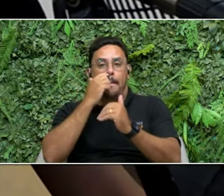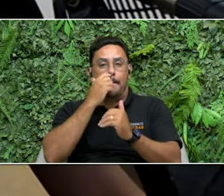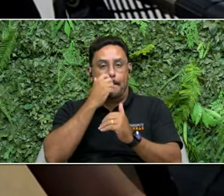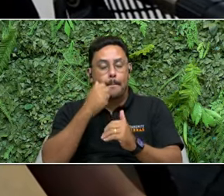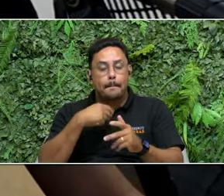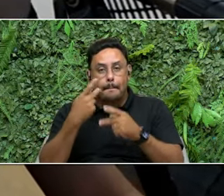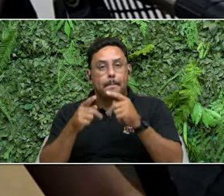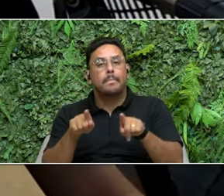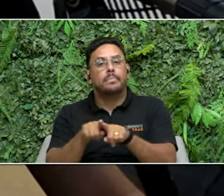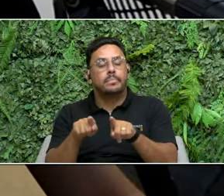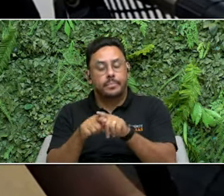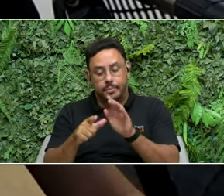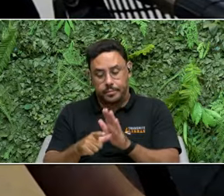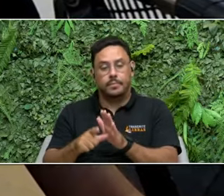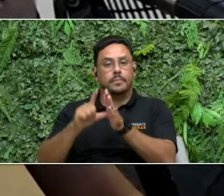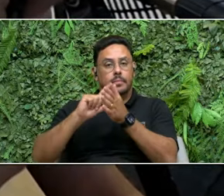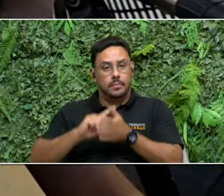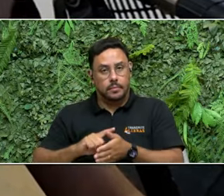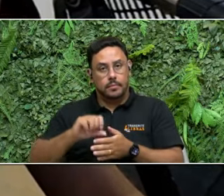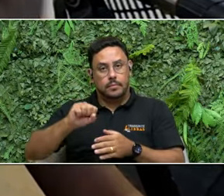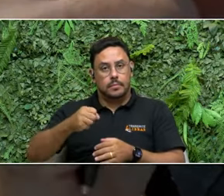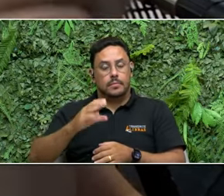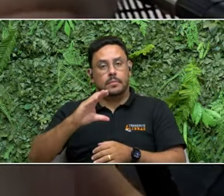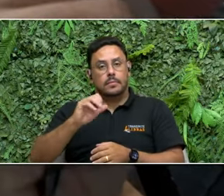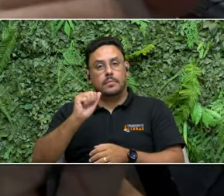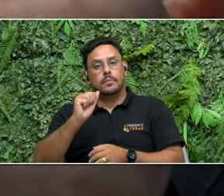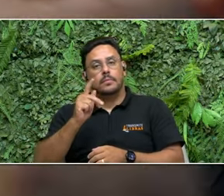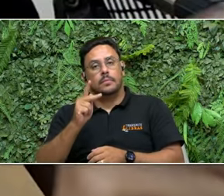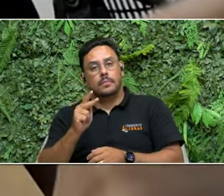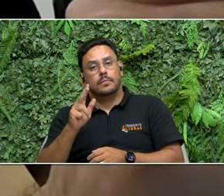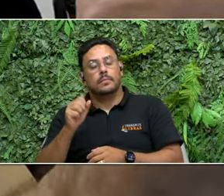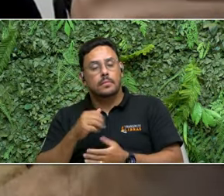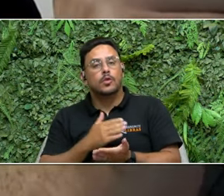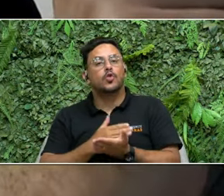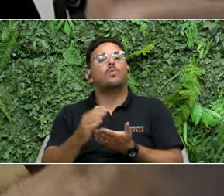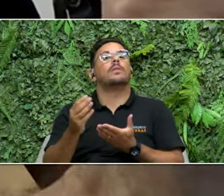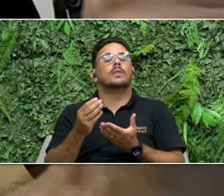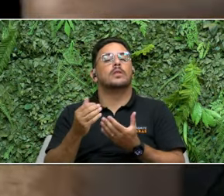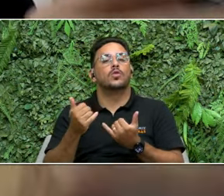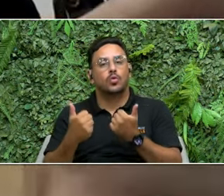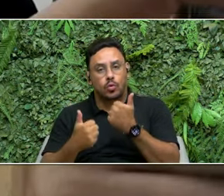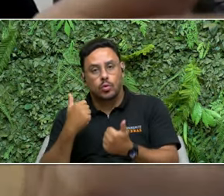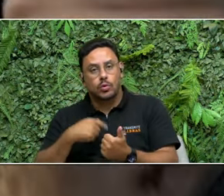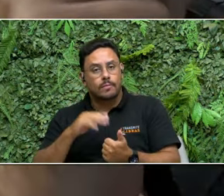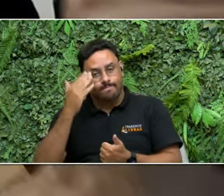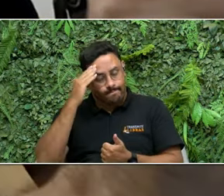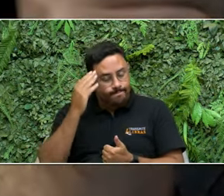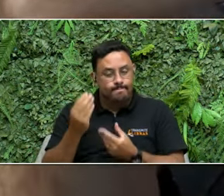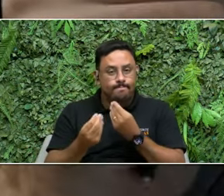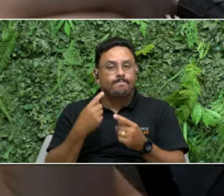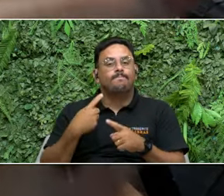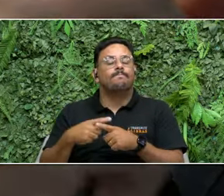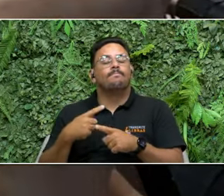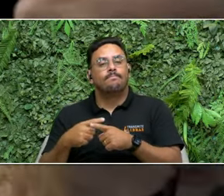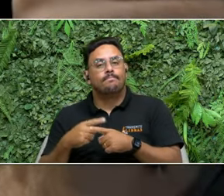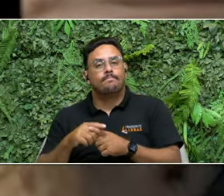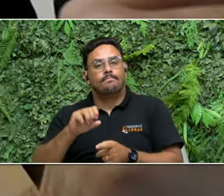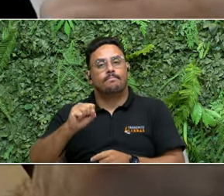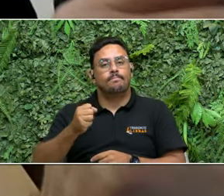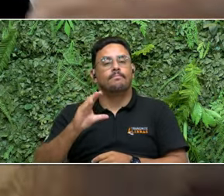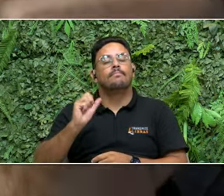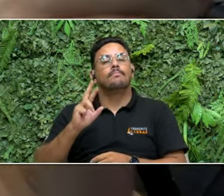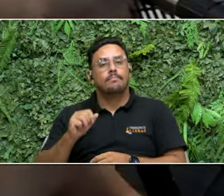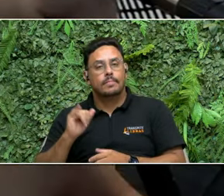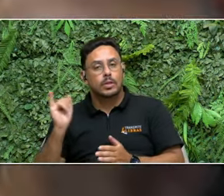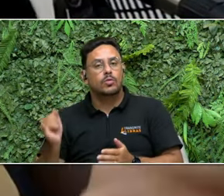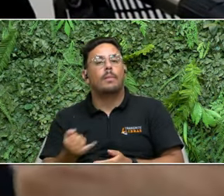eu eu falei mais cedo que acho que o escarpa deveria ter começado o jogo e a gente entende porque talvez o scapa não tenha